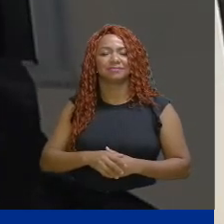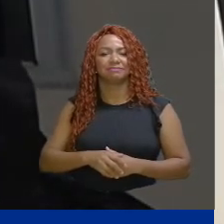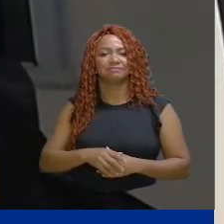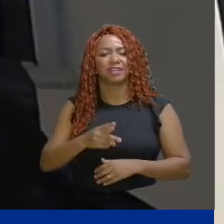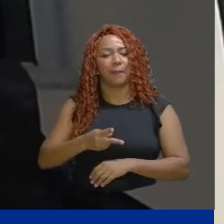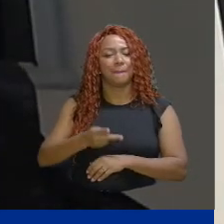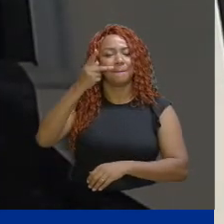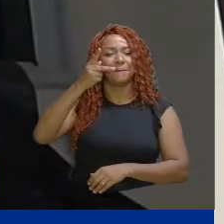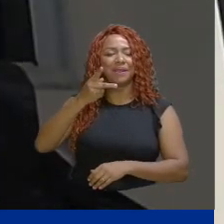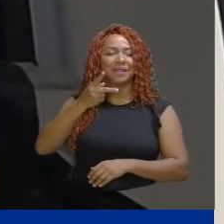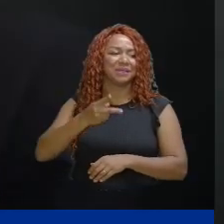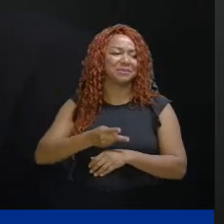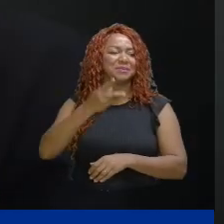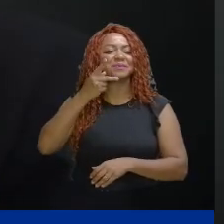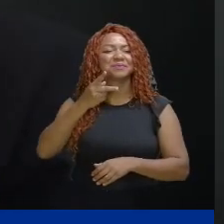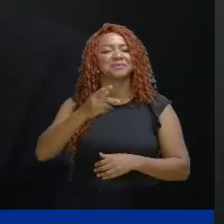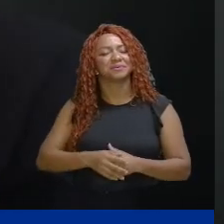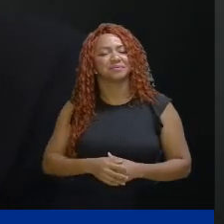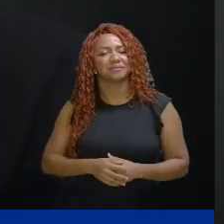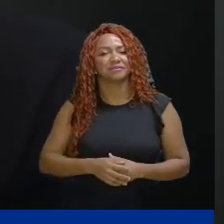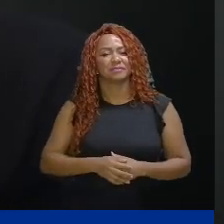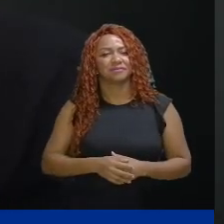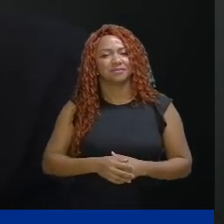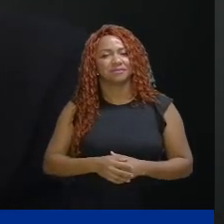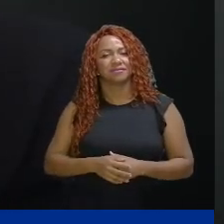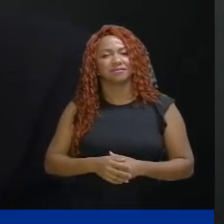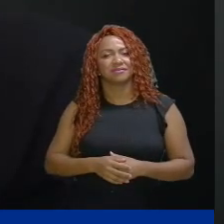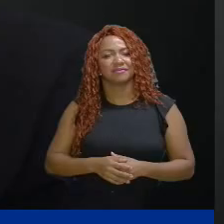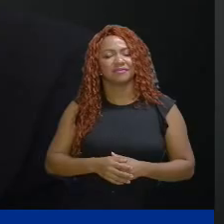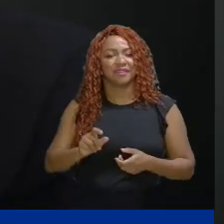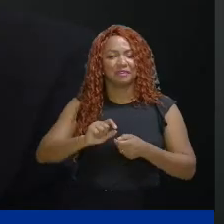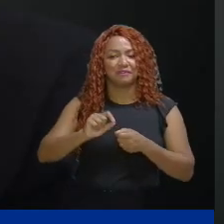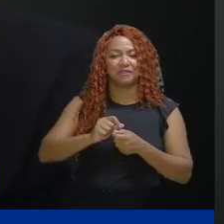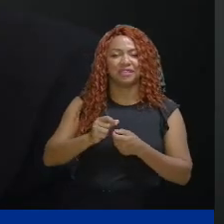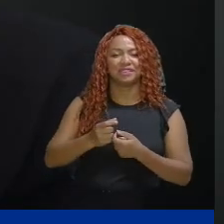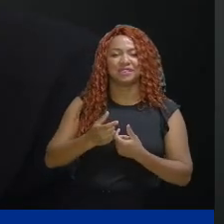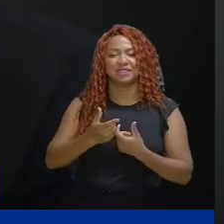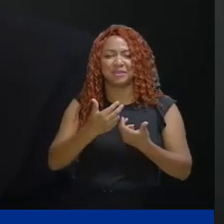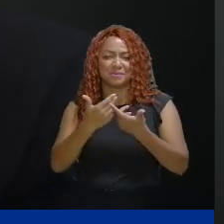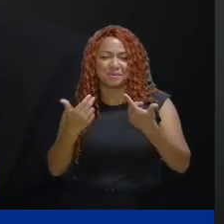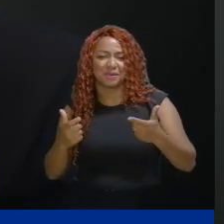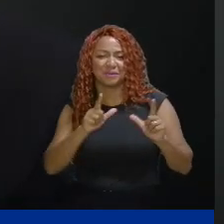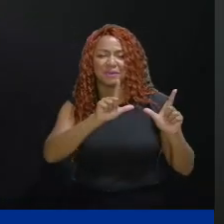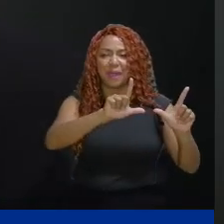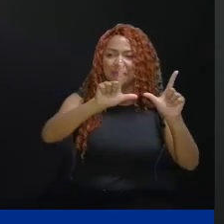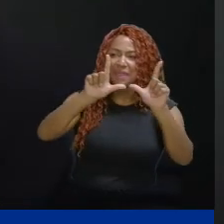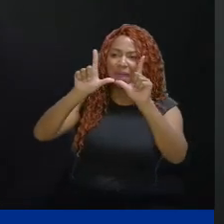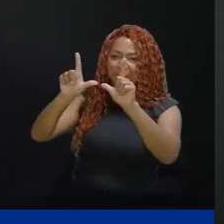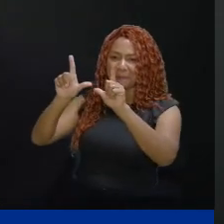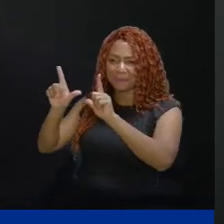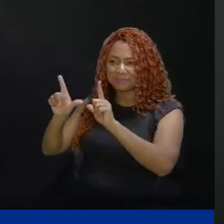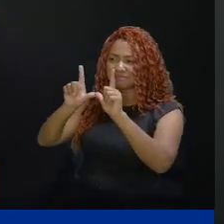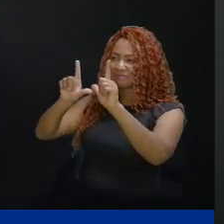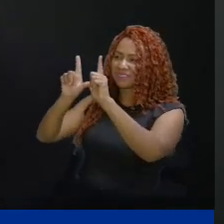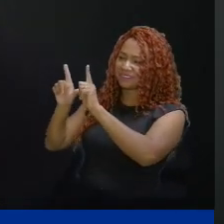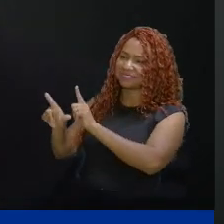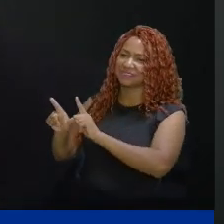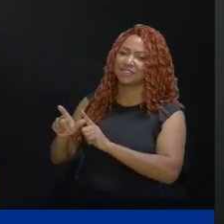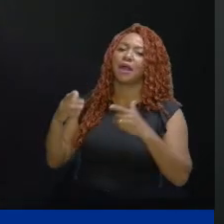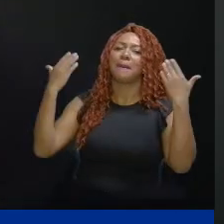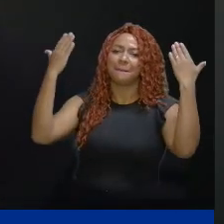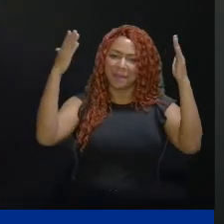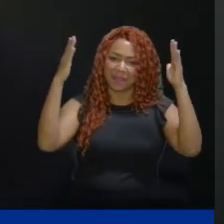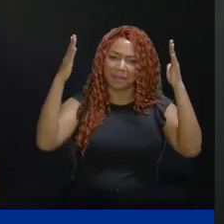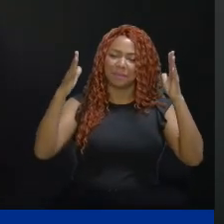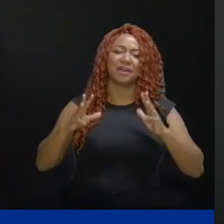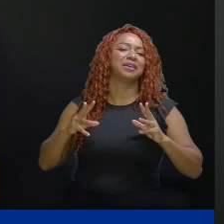colocar fazer Em ambiente virtual, uma coisa aí na desembargador parede para Carlos colocar os Torque. seus slides. Parabéns aí mais uma vez a todas